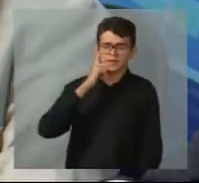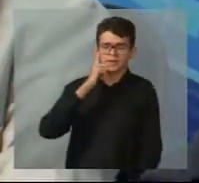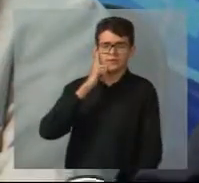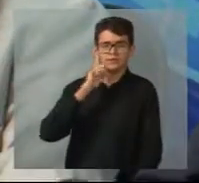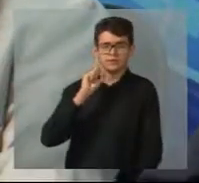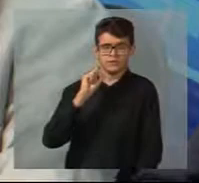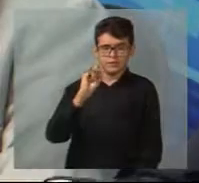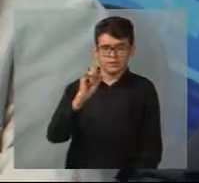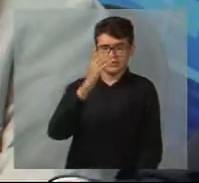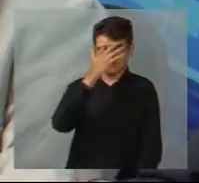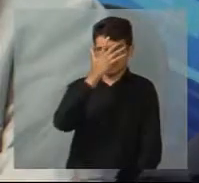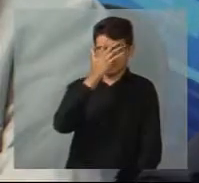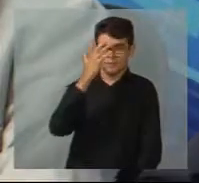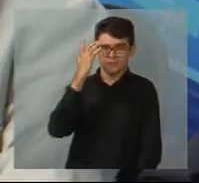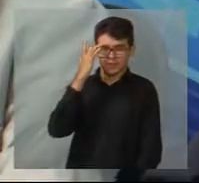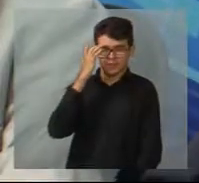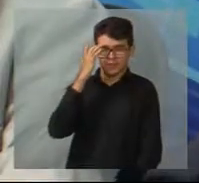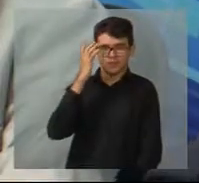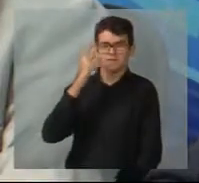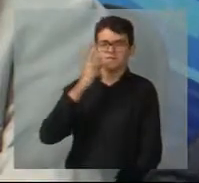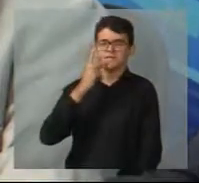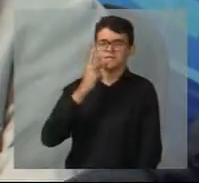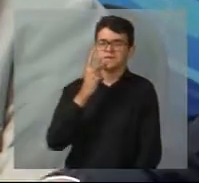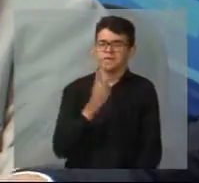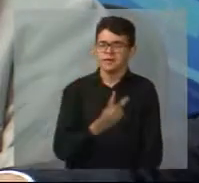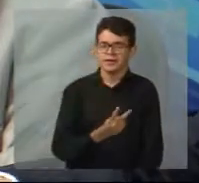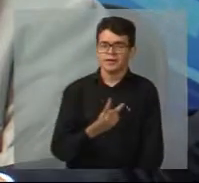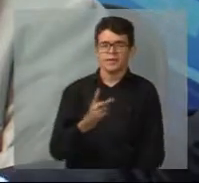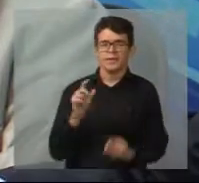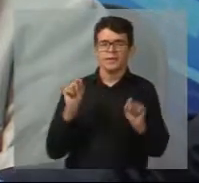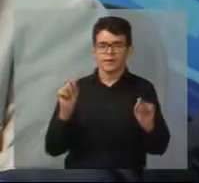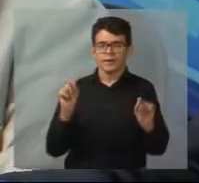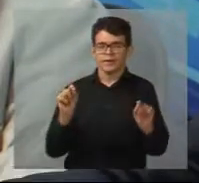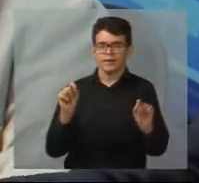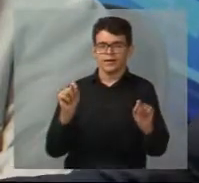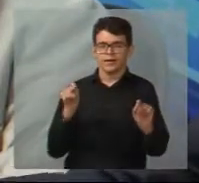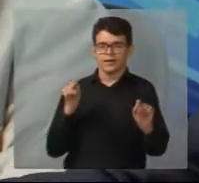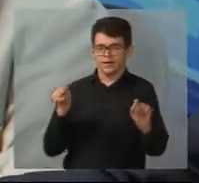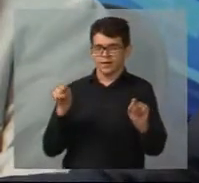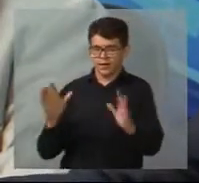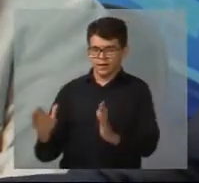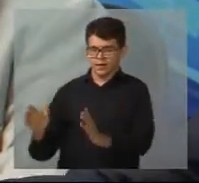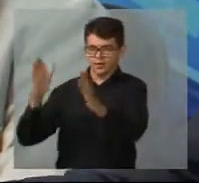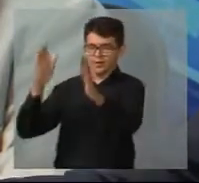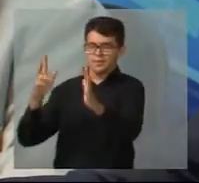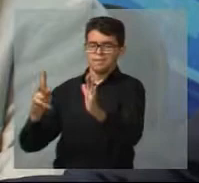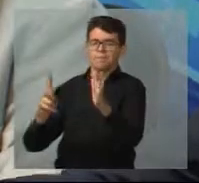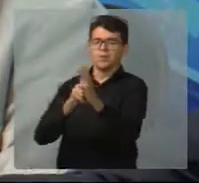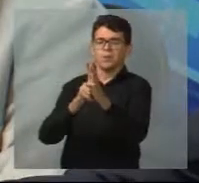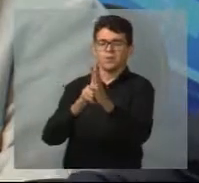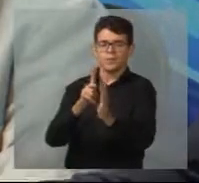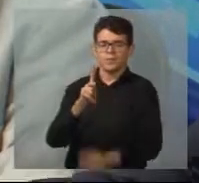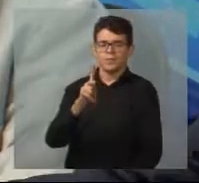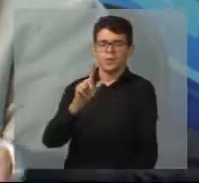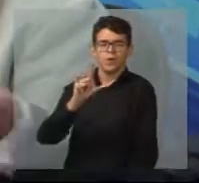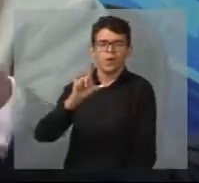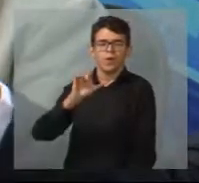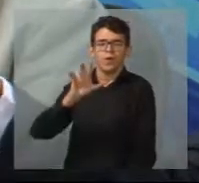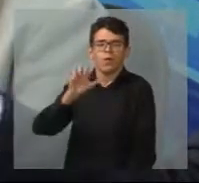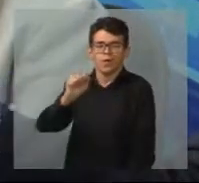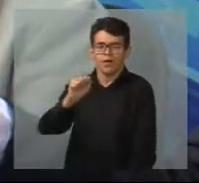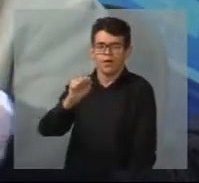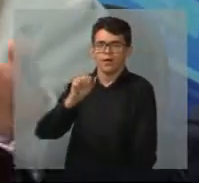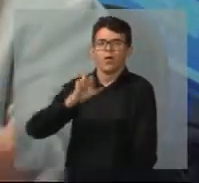diz que não existe, que não é propriedade do ex-presidente, porque no registro de imóveis não está dito assim, isso